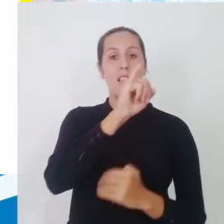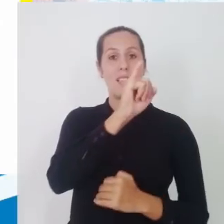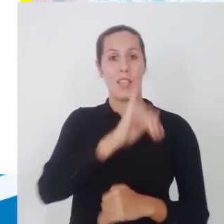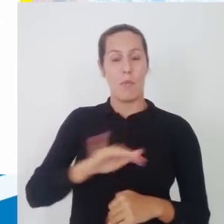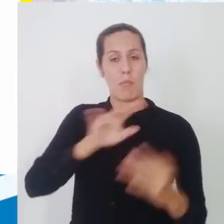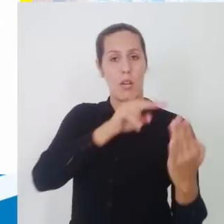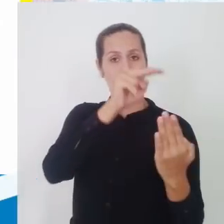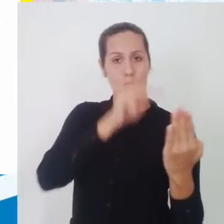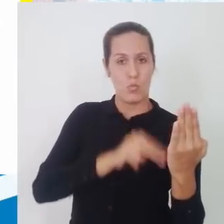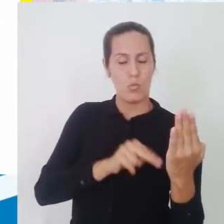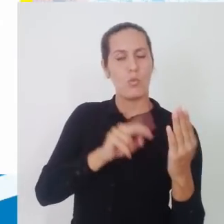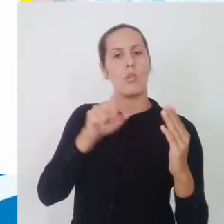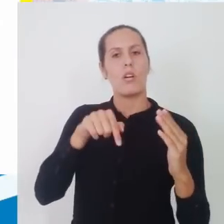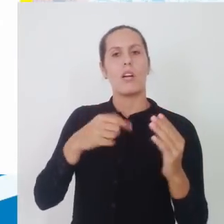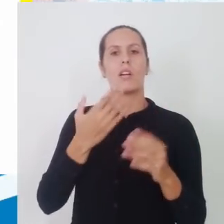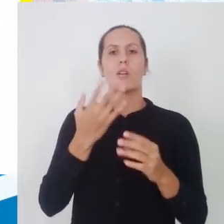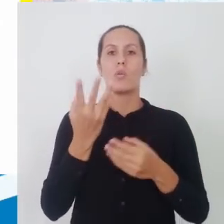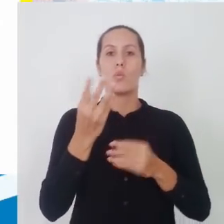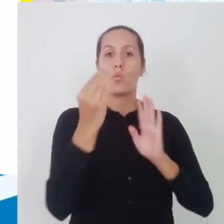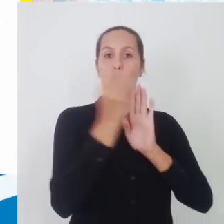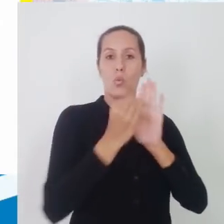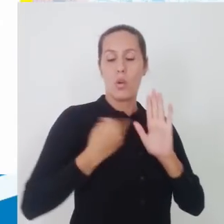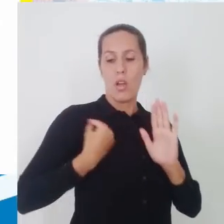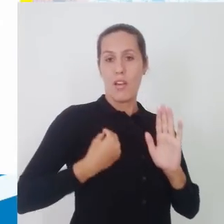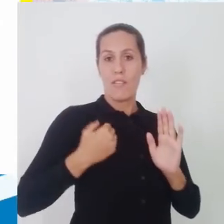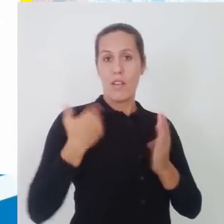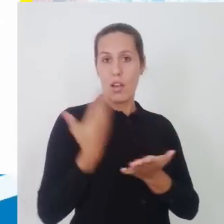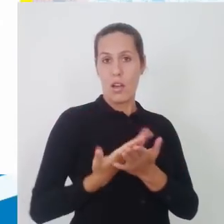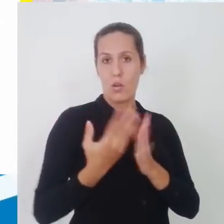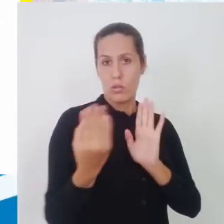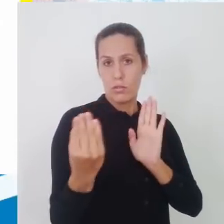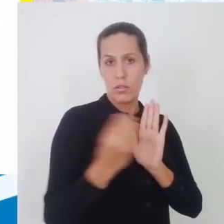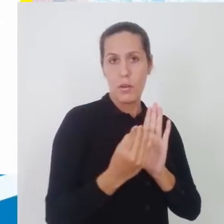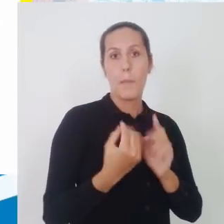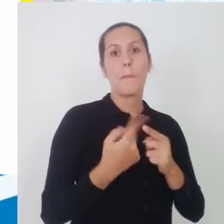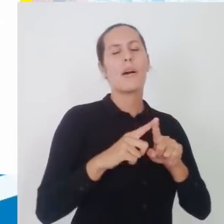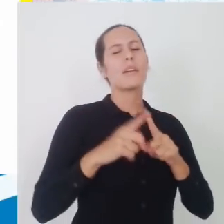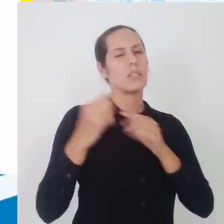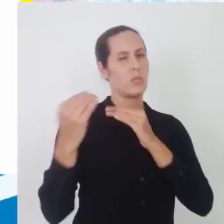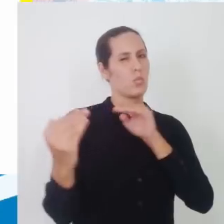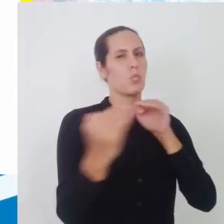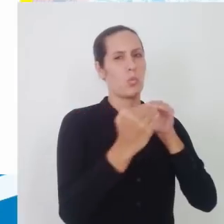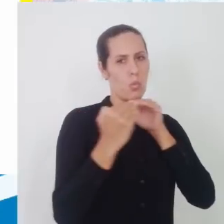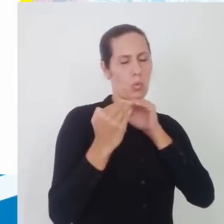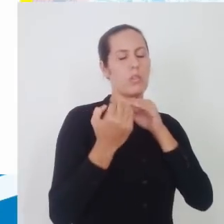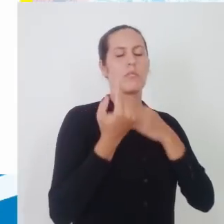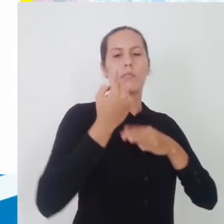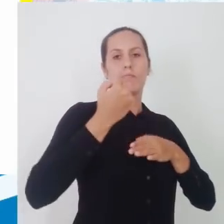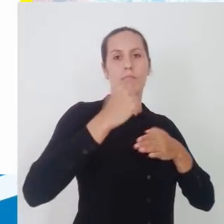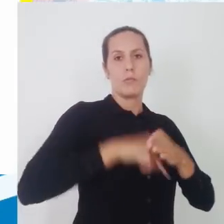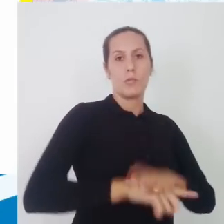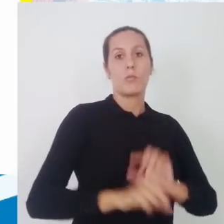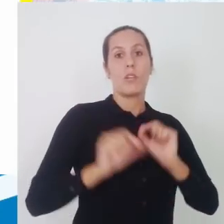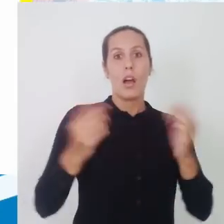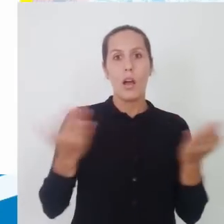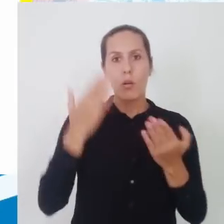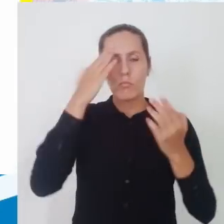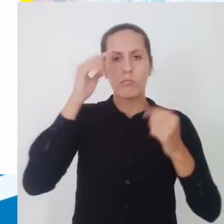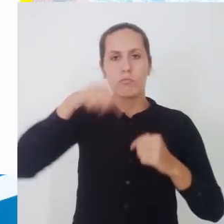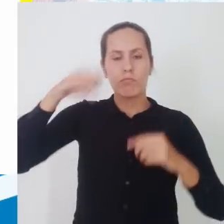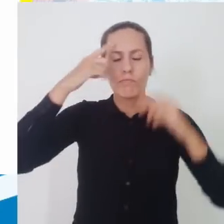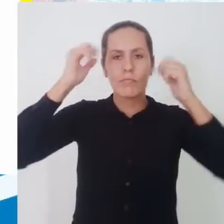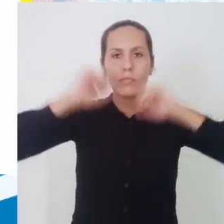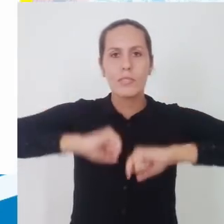pergunta que eu fiz para vocês. Leitura de imagens é um conteúdo que é previsto para nossas aulas, mas eu concordo com vocês. A gente vai